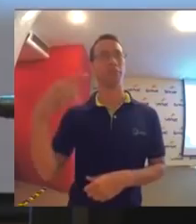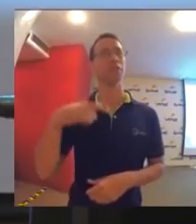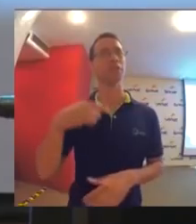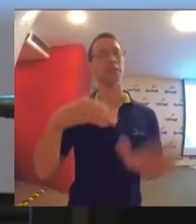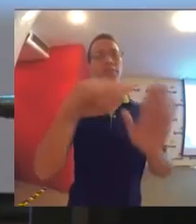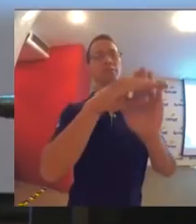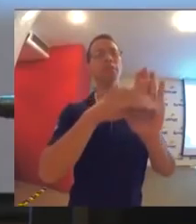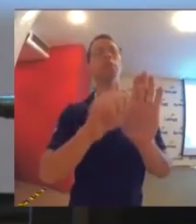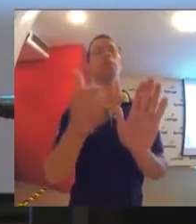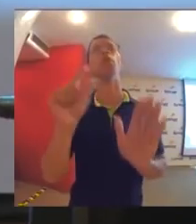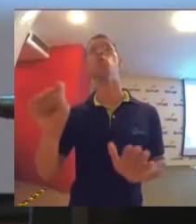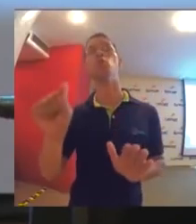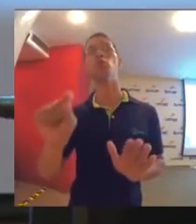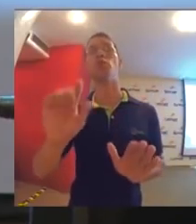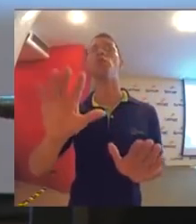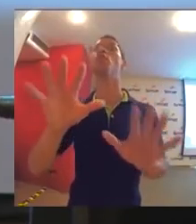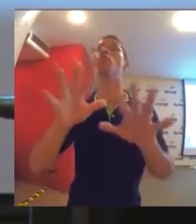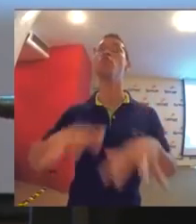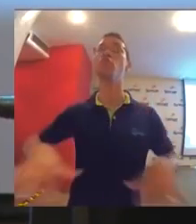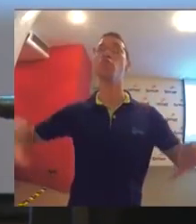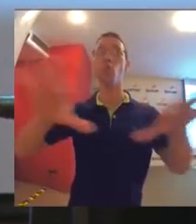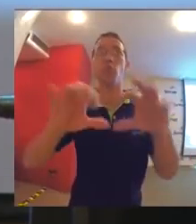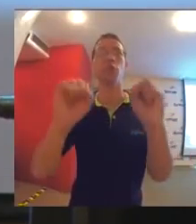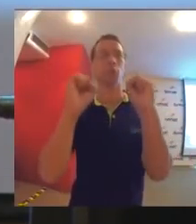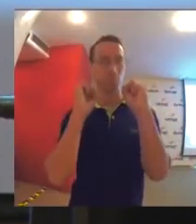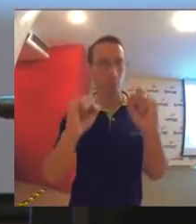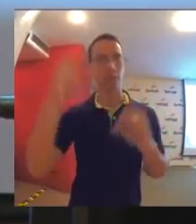este: todos podem aprender.